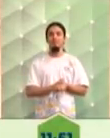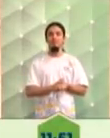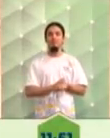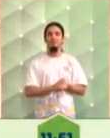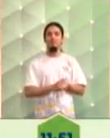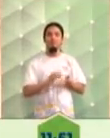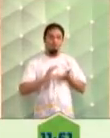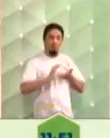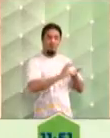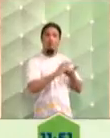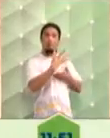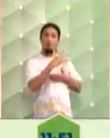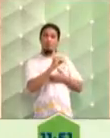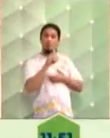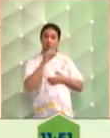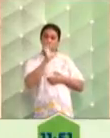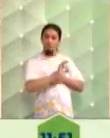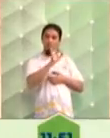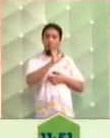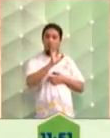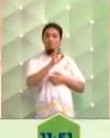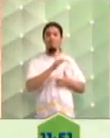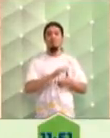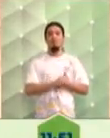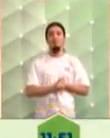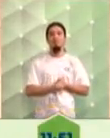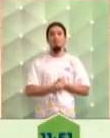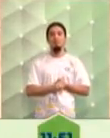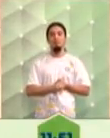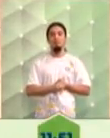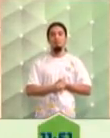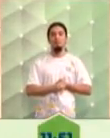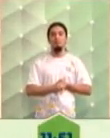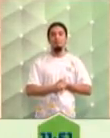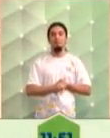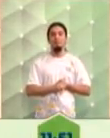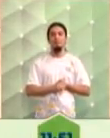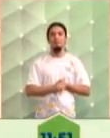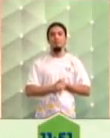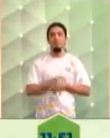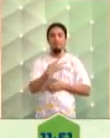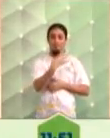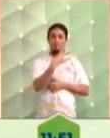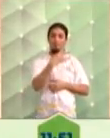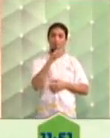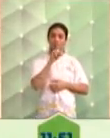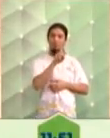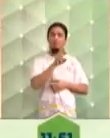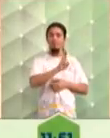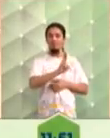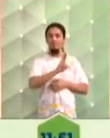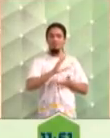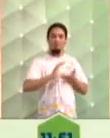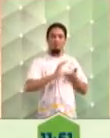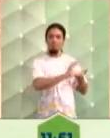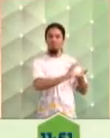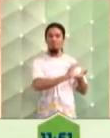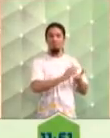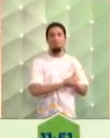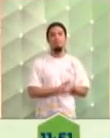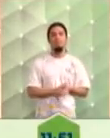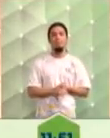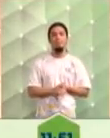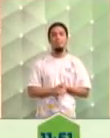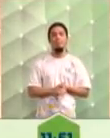levando 40% do valor. Que show, R$4.000 à parte. R$4.000 fora o dinheiro da Rosimeire. O prêmio acaba saindo